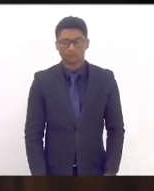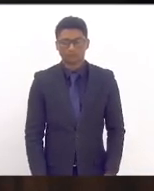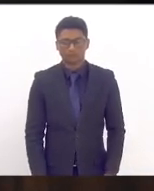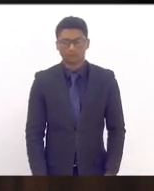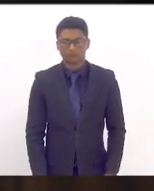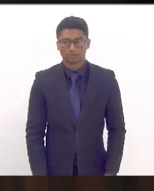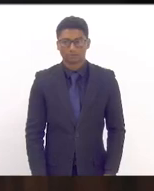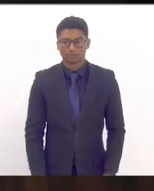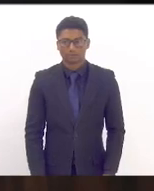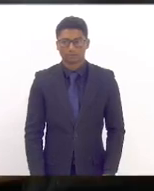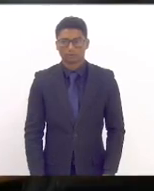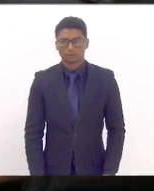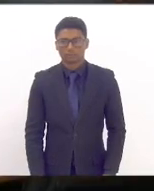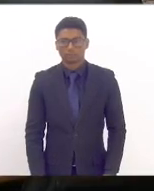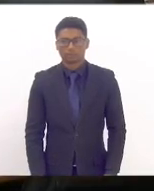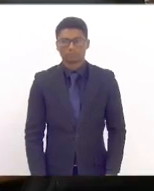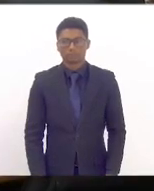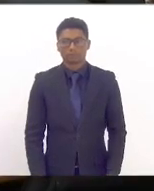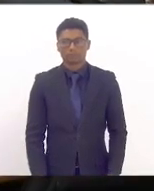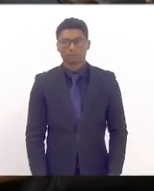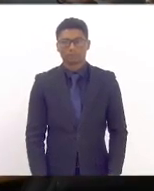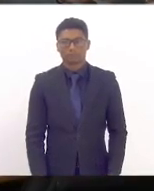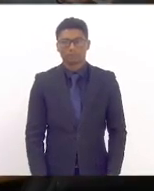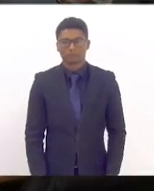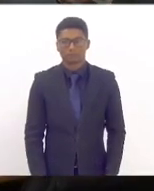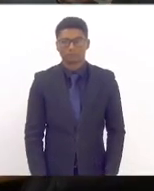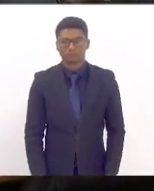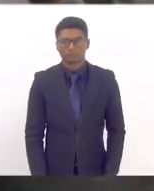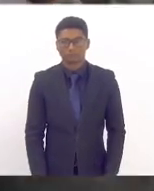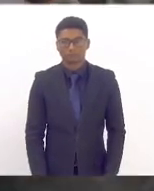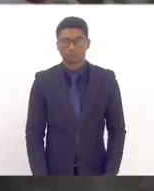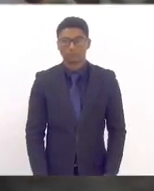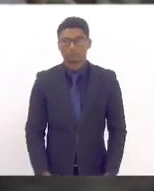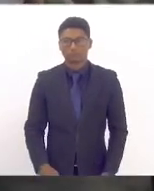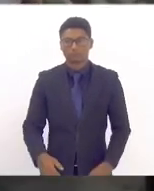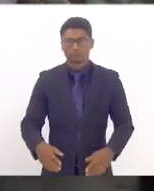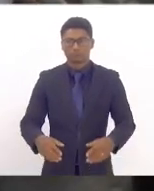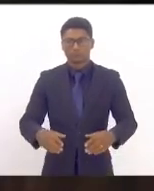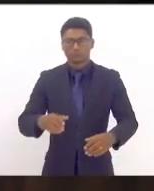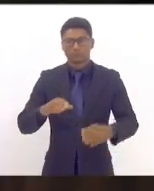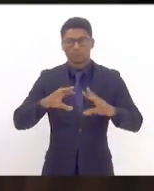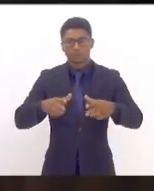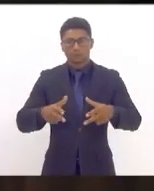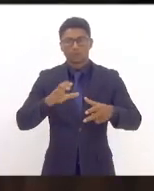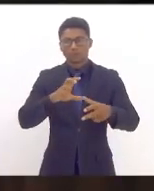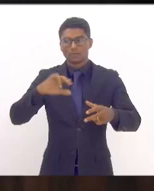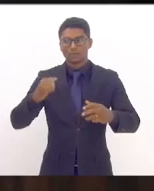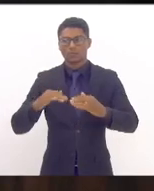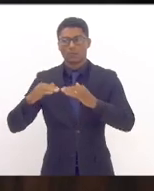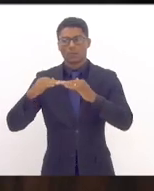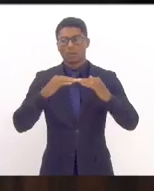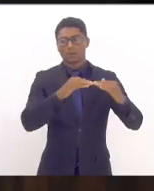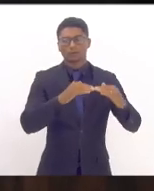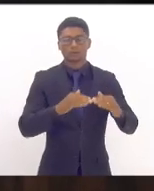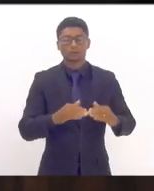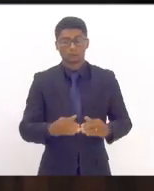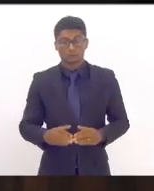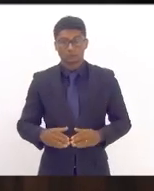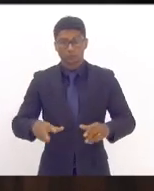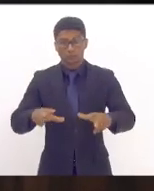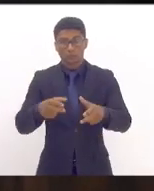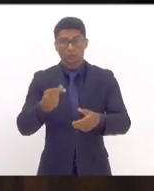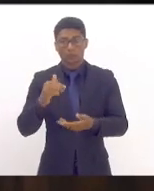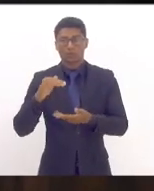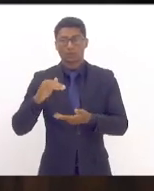não tá por aqui acompanha o parecer da ccj senhor presidente pela comissão de orçamento Deputado